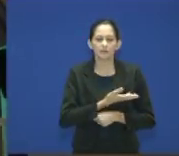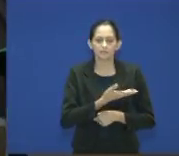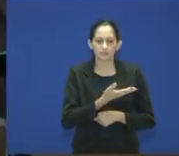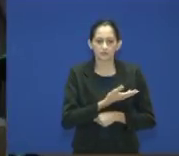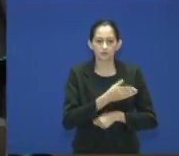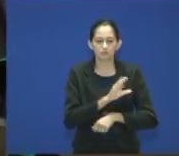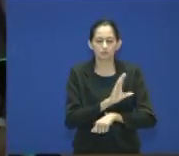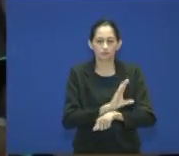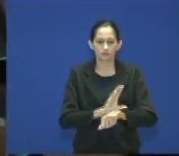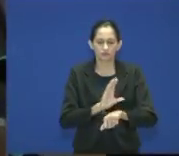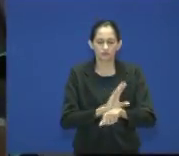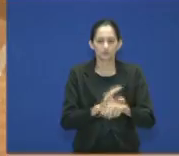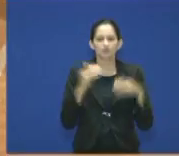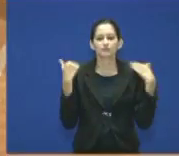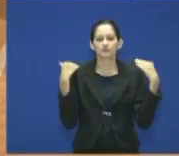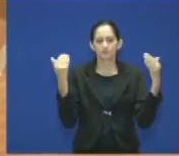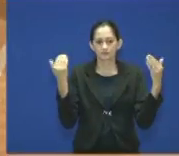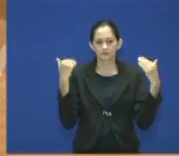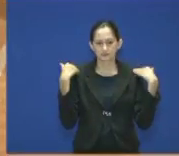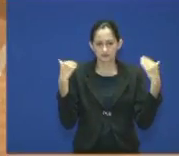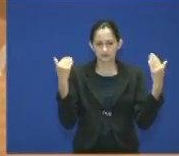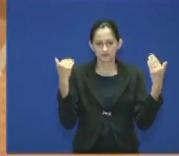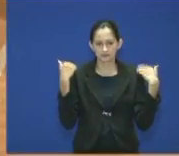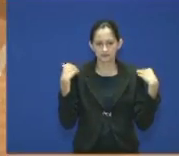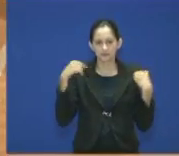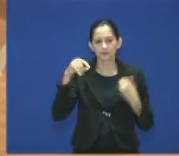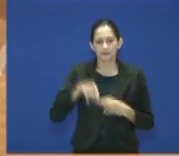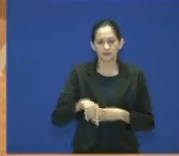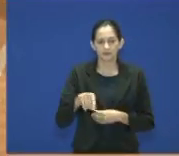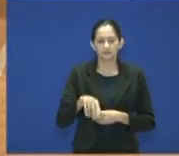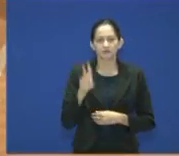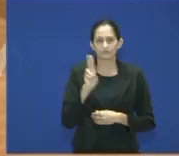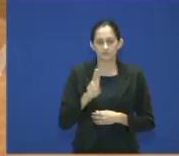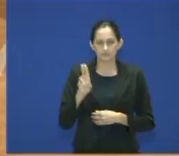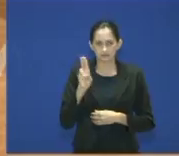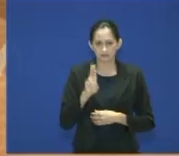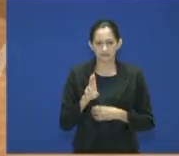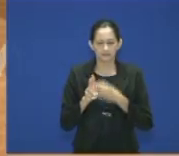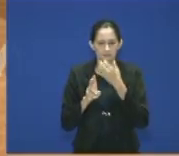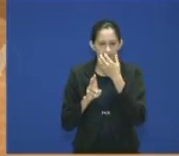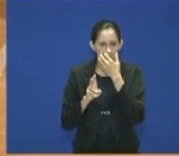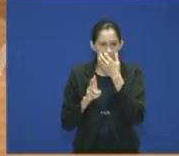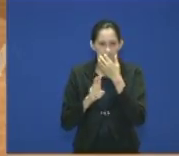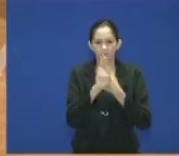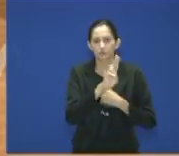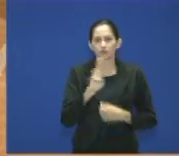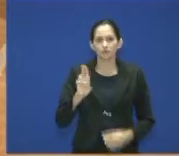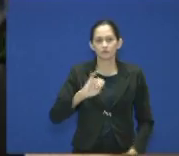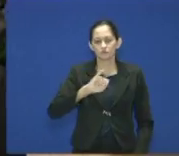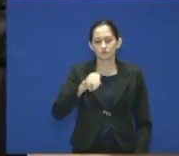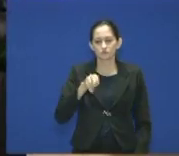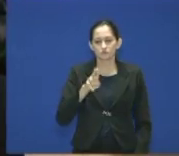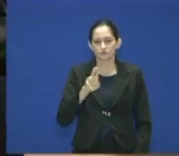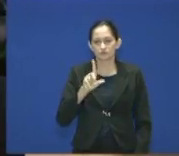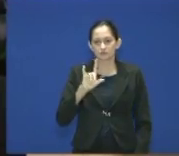curso de Educação Física e dessa universidade também. Seu nome era Juliano Coelho